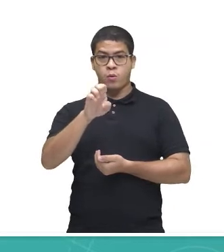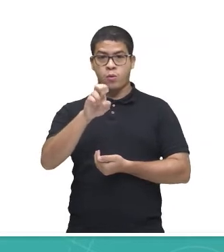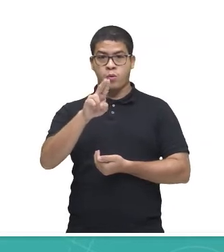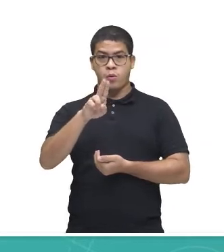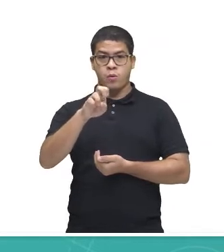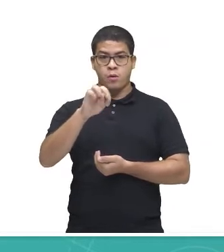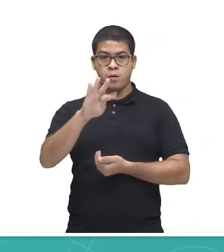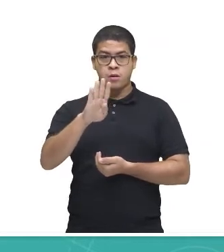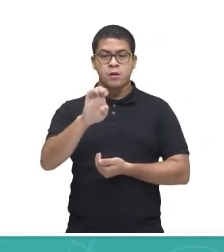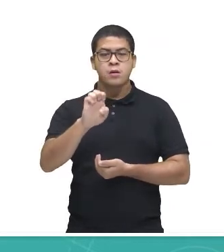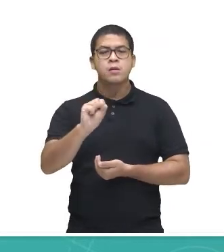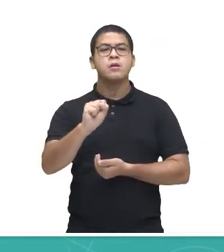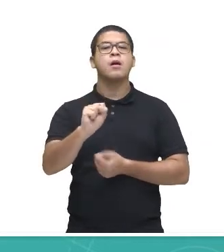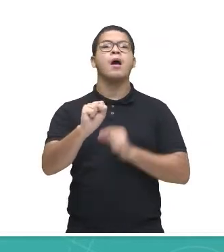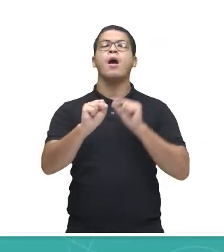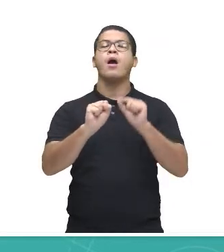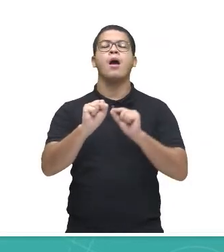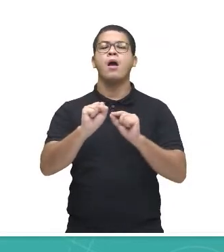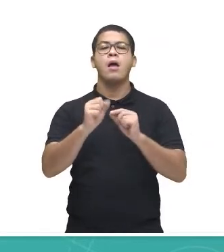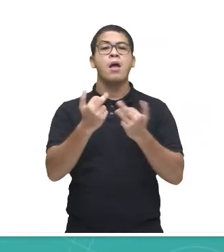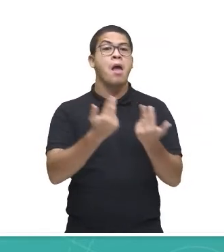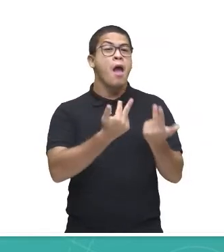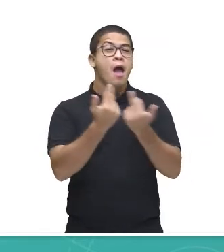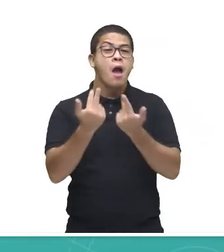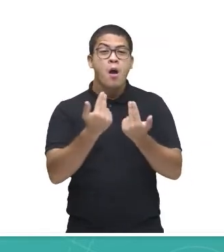mesma medida em graus.